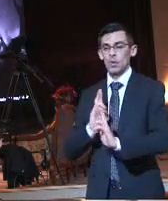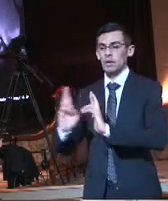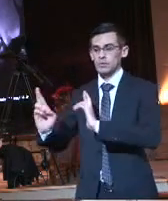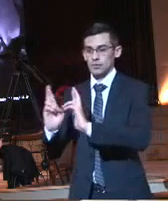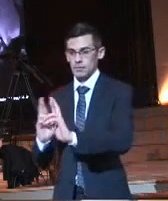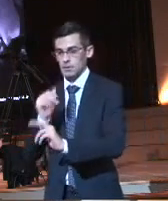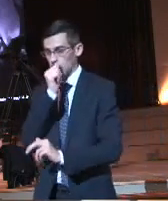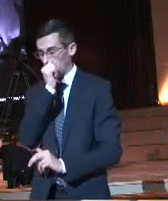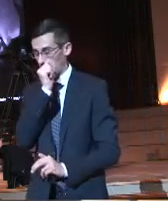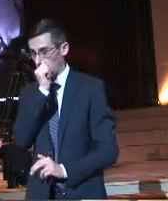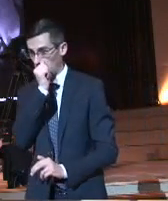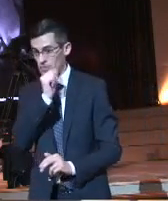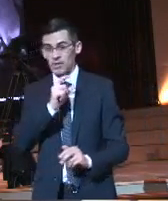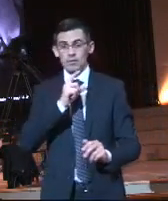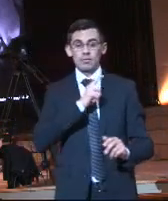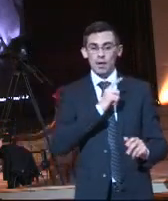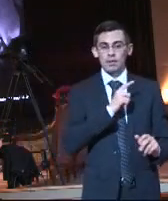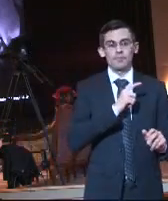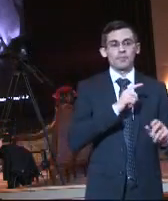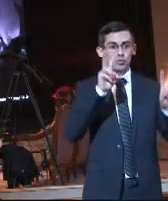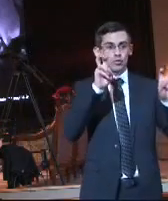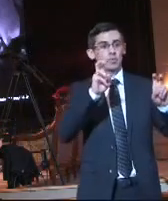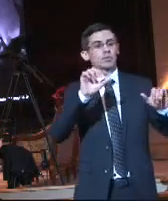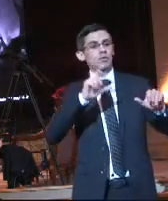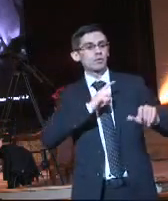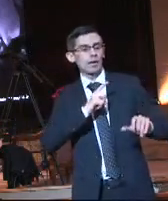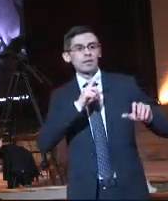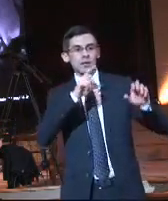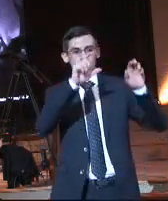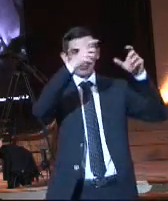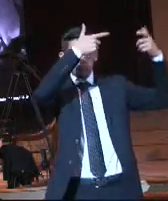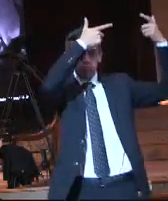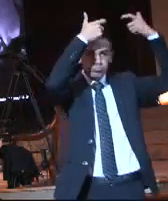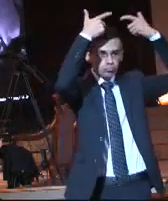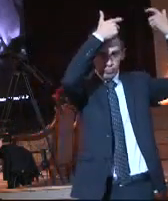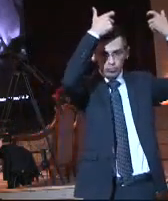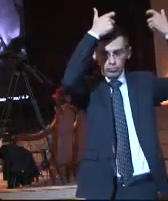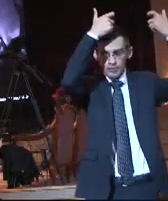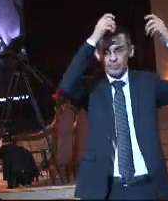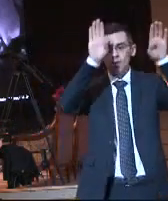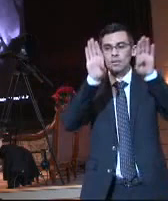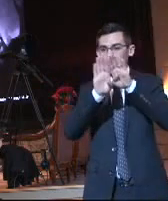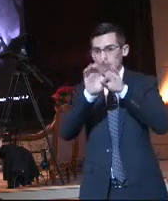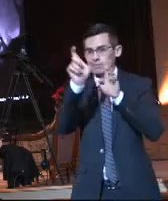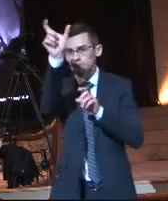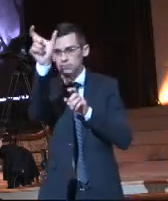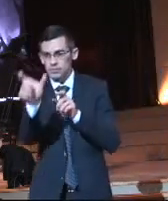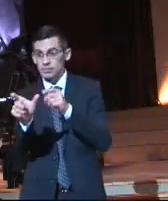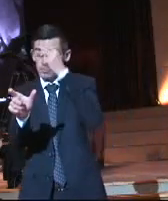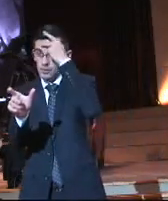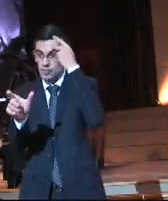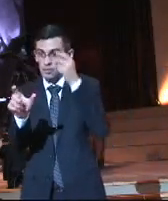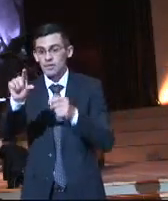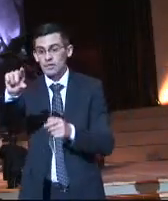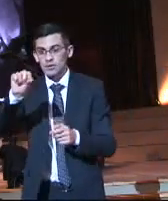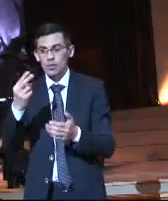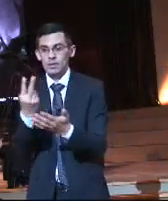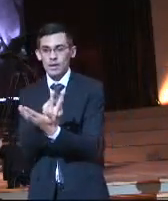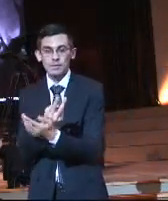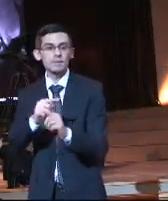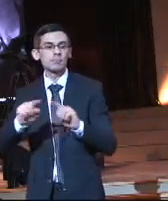Olha, ele tem uma dimensão cósmica, tem uma dimensão pessoal das minhas decisões, mas tem